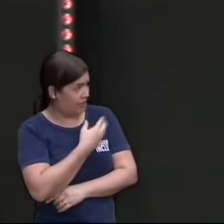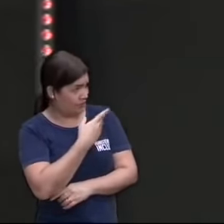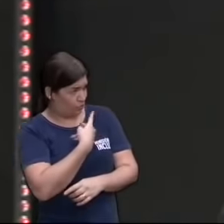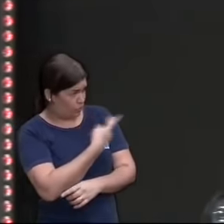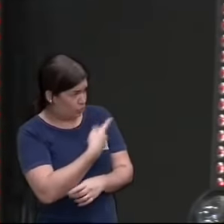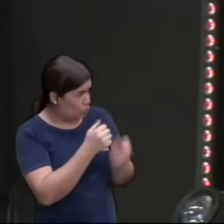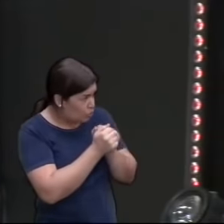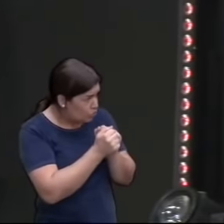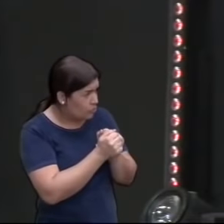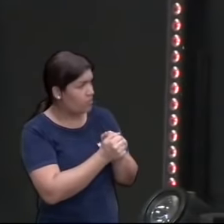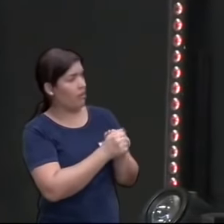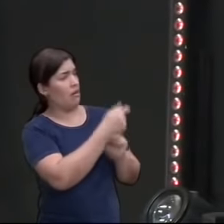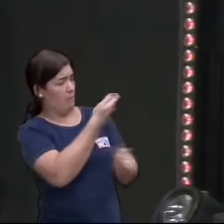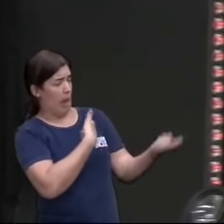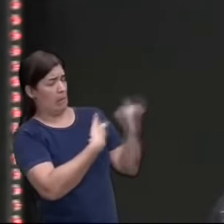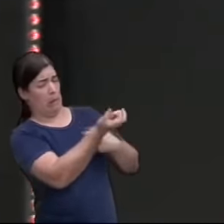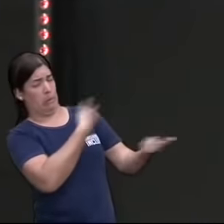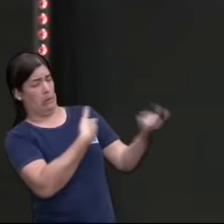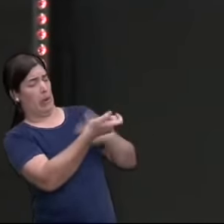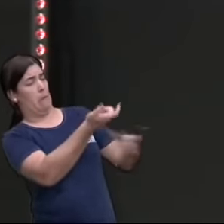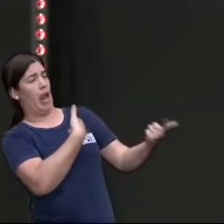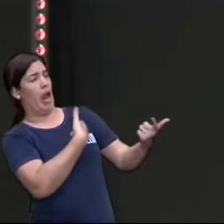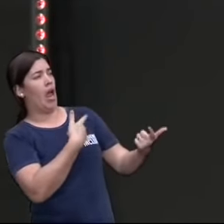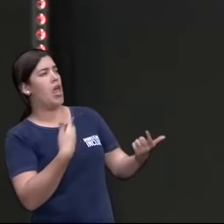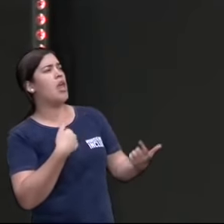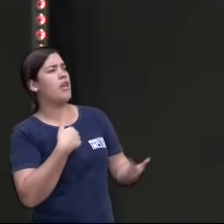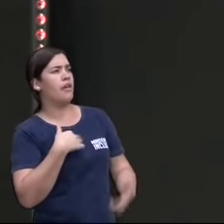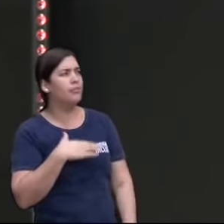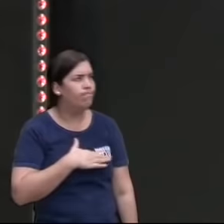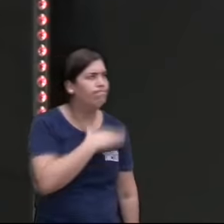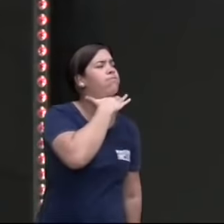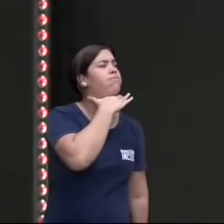E eu segurando as pontas, agora estou divorciada.